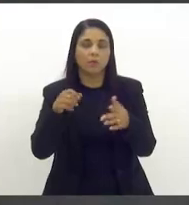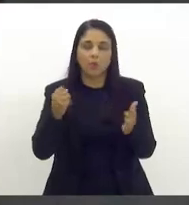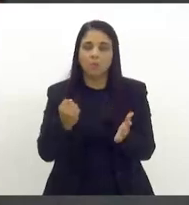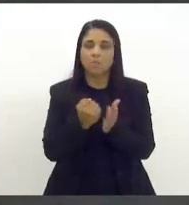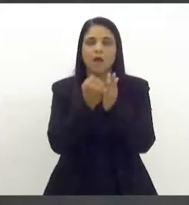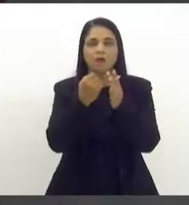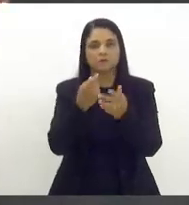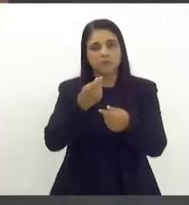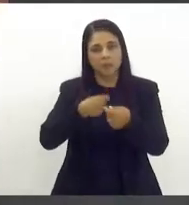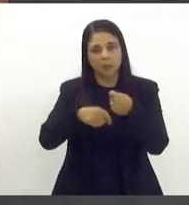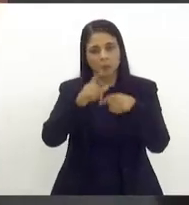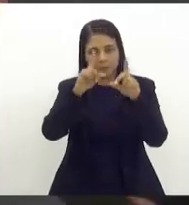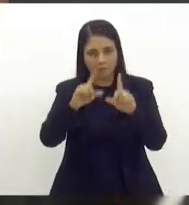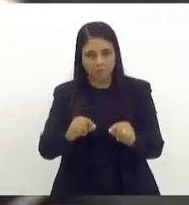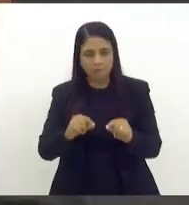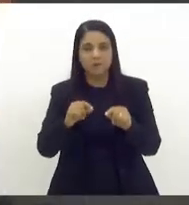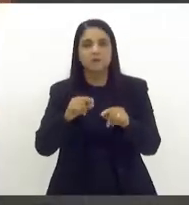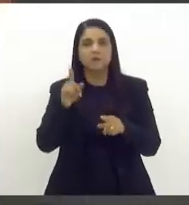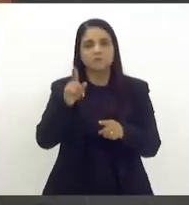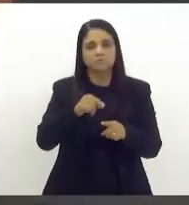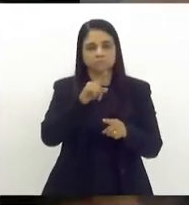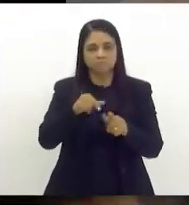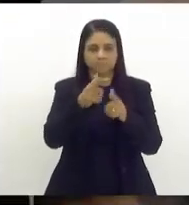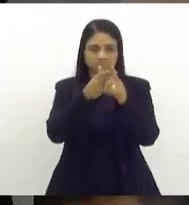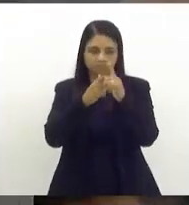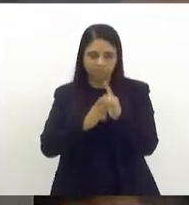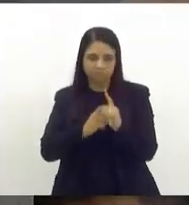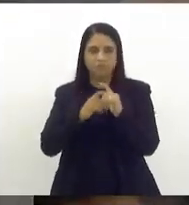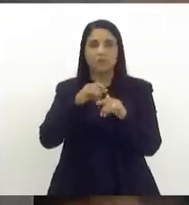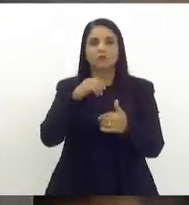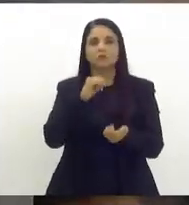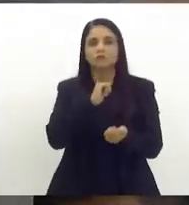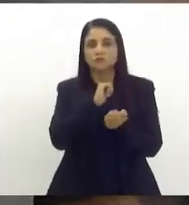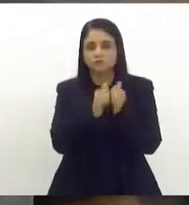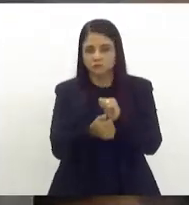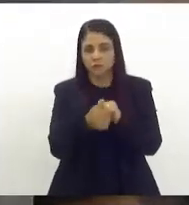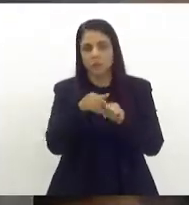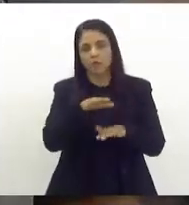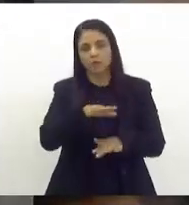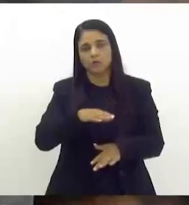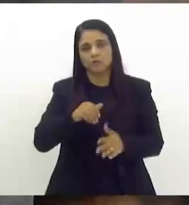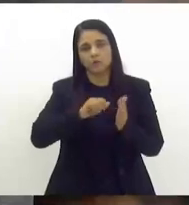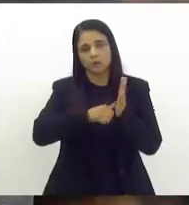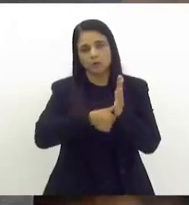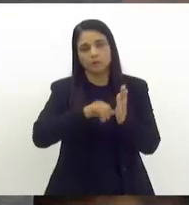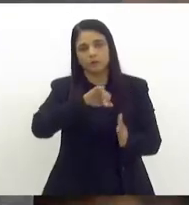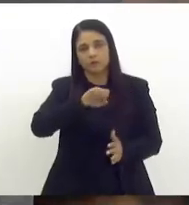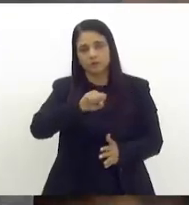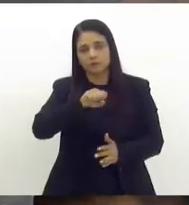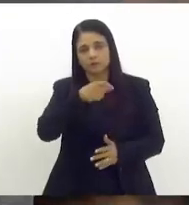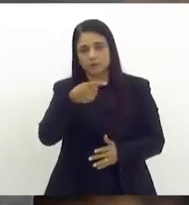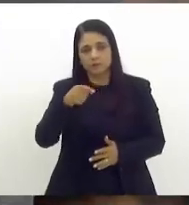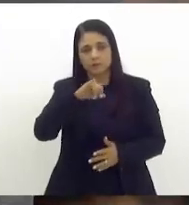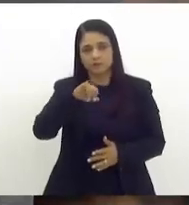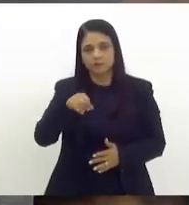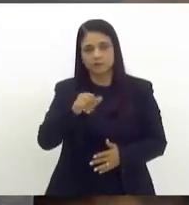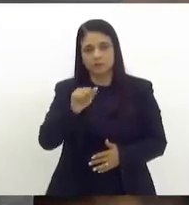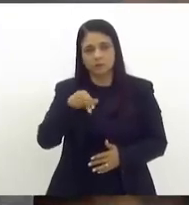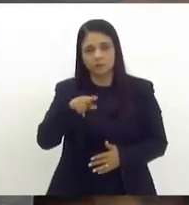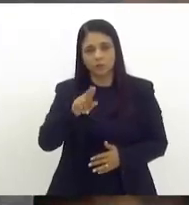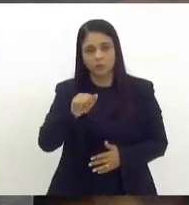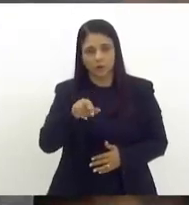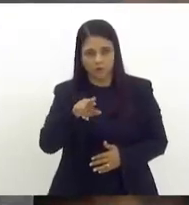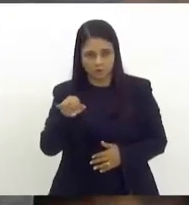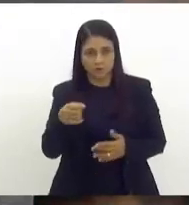com a suspensão dos jogos no São Januário obrigado eu agradeço somos somos um tipo vamos